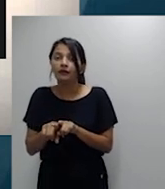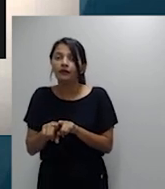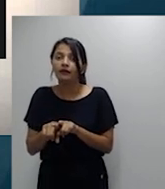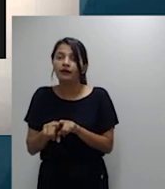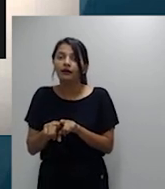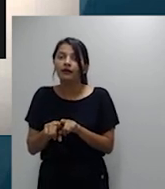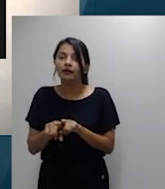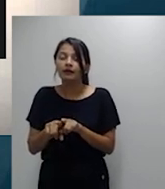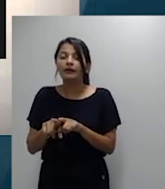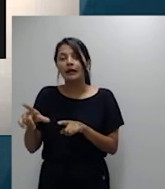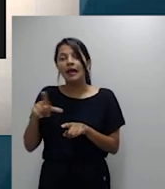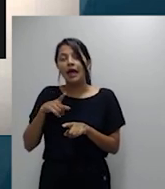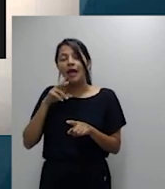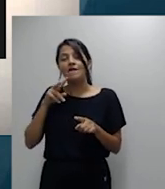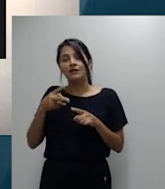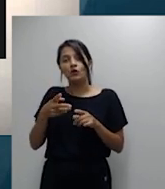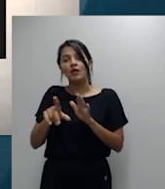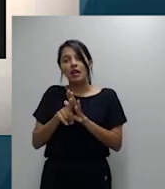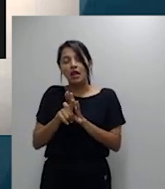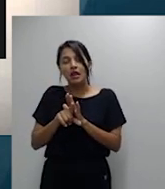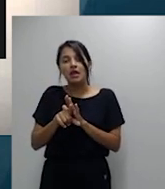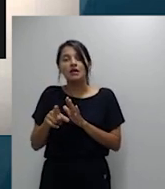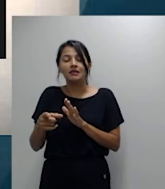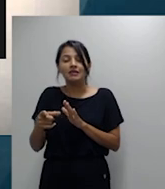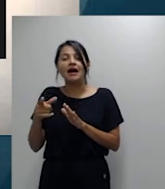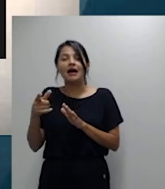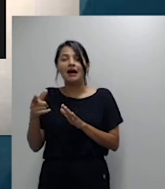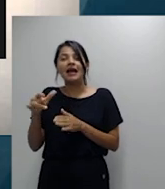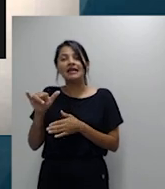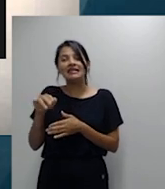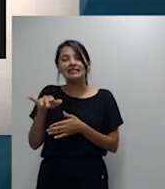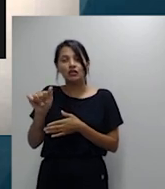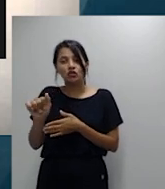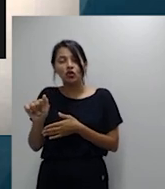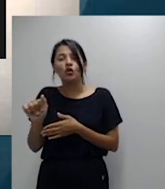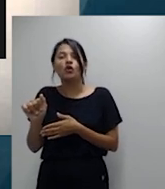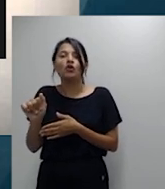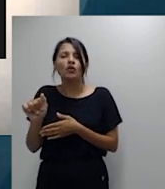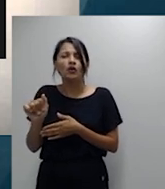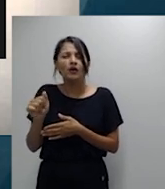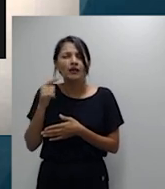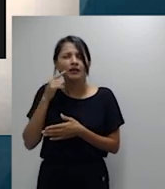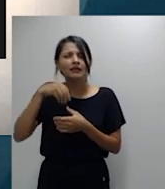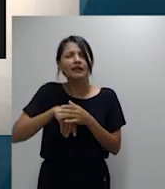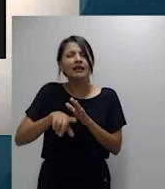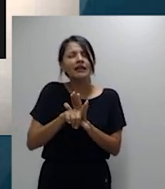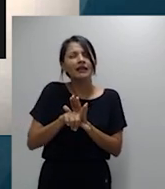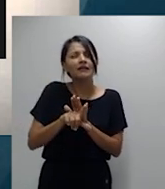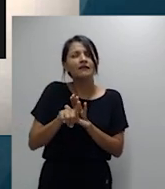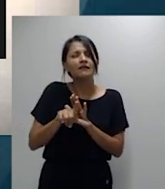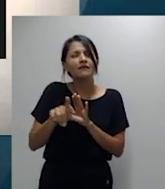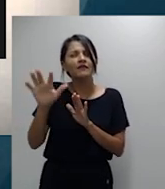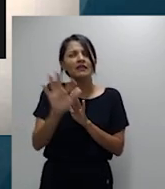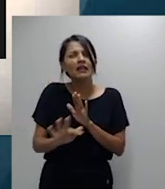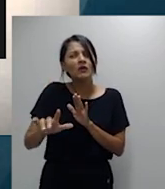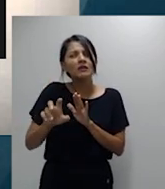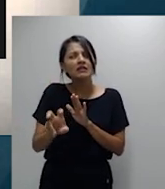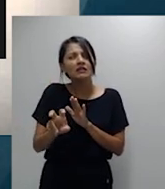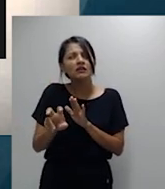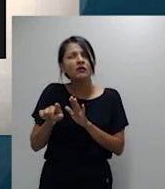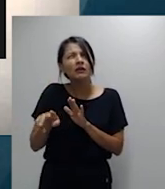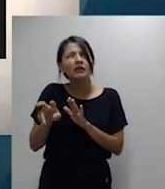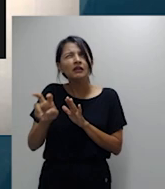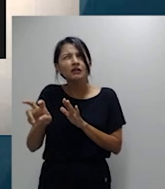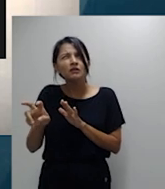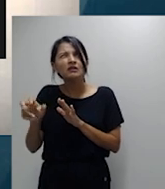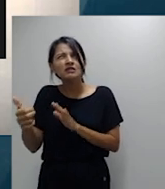a previsão legal da Velha Vitória ES a previsão a lei federal 5000 o